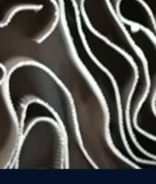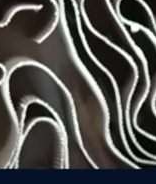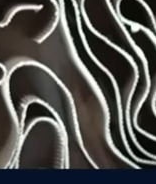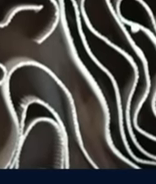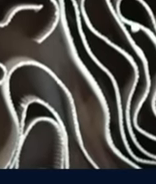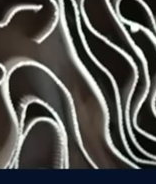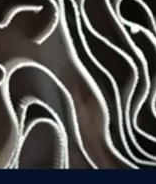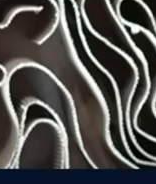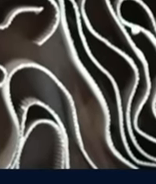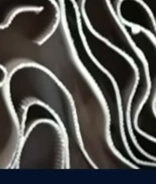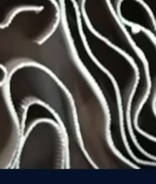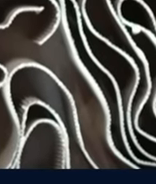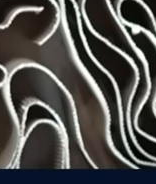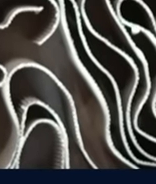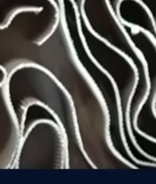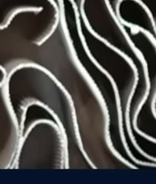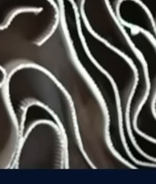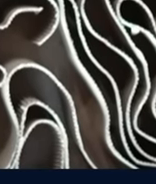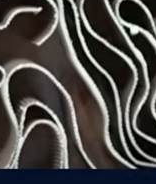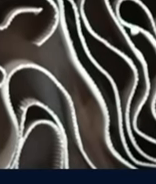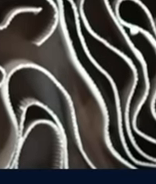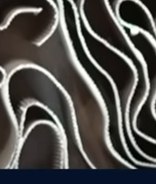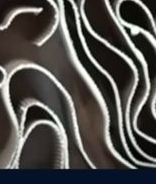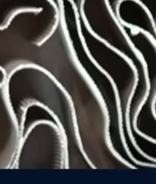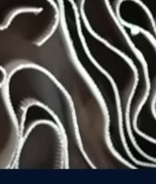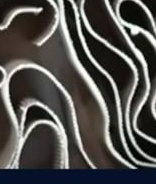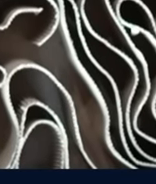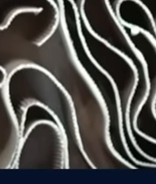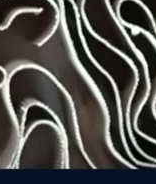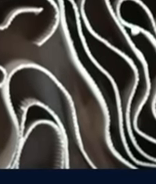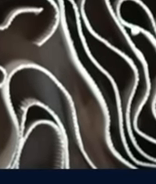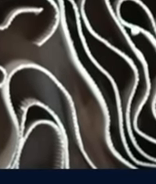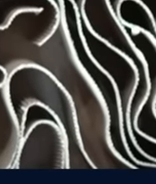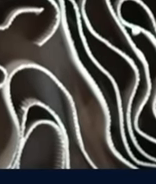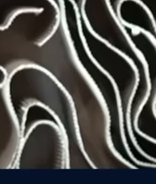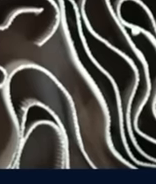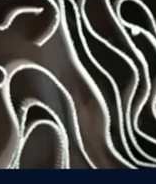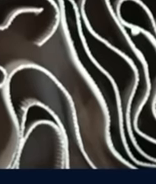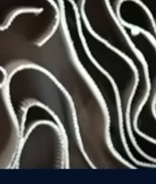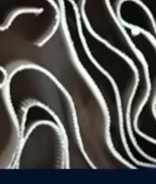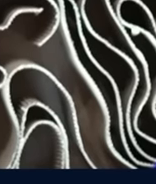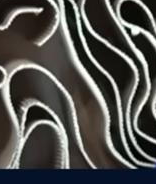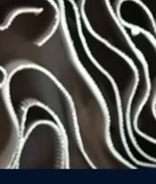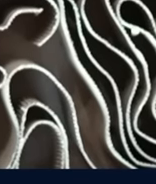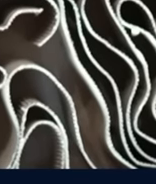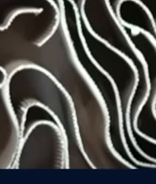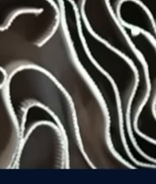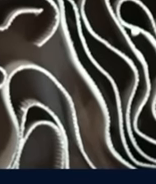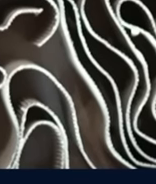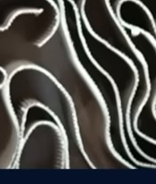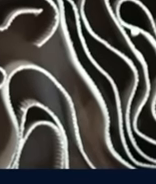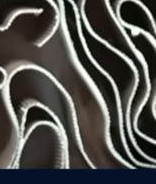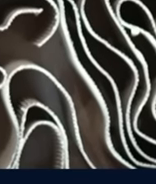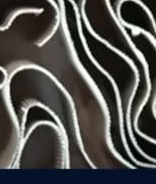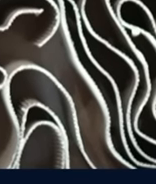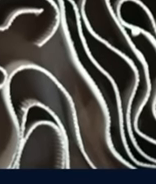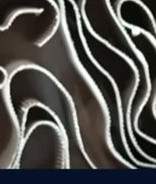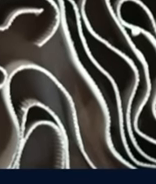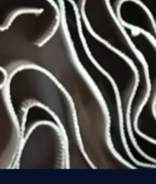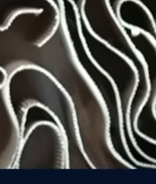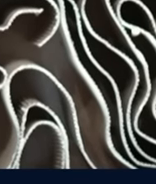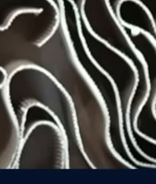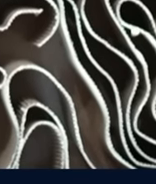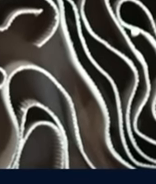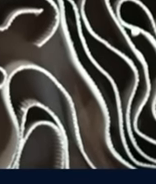feito um esforço enorme de colocar uma agenda positiva no Congresso de aquele braço contas públicas Ministro eu vou começar essa nossa conversa